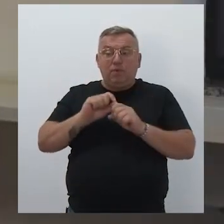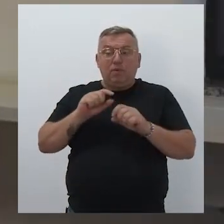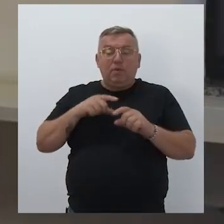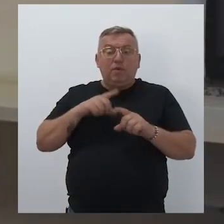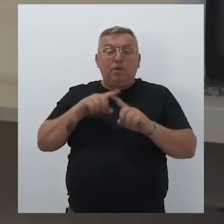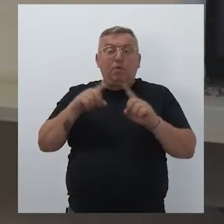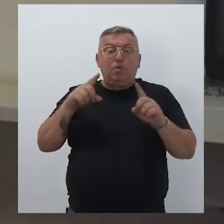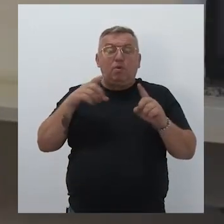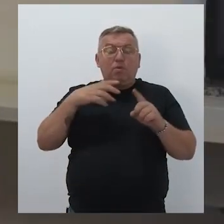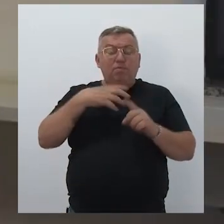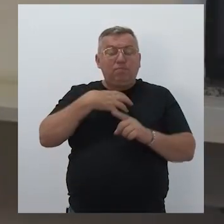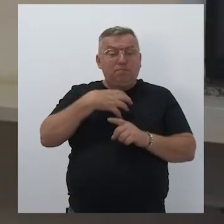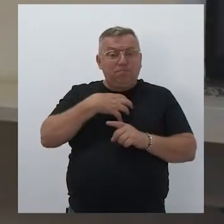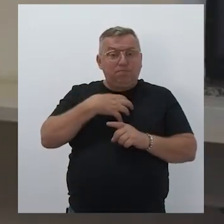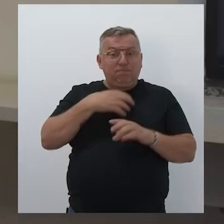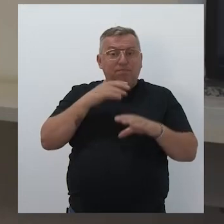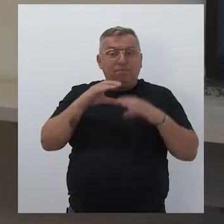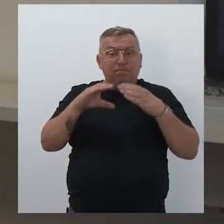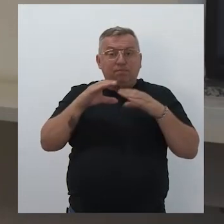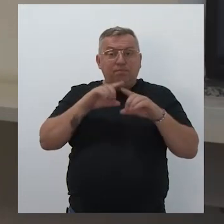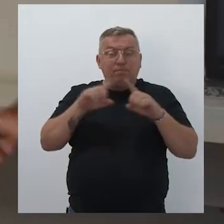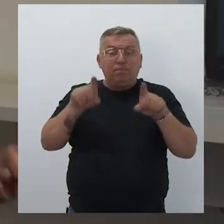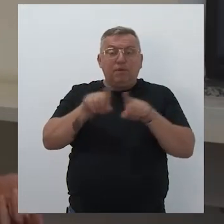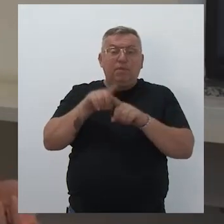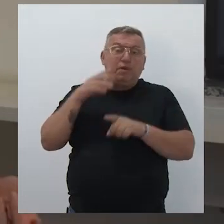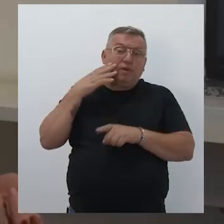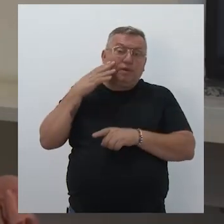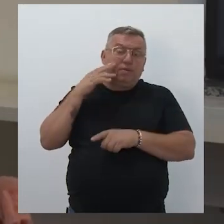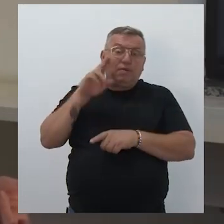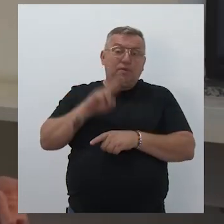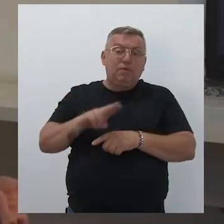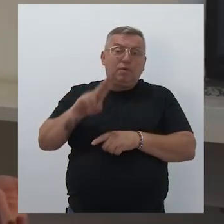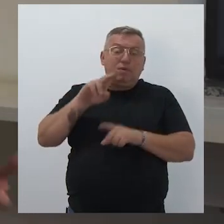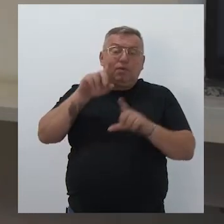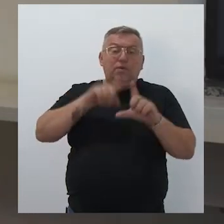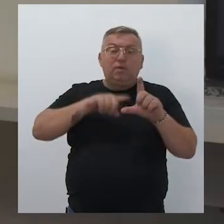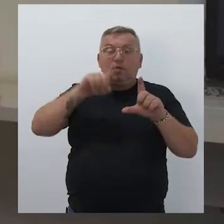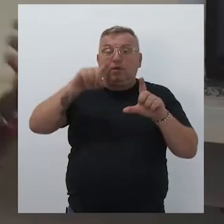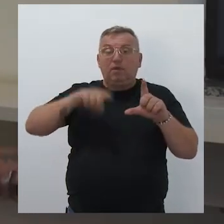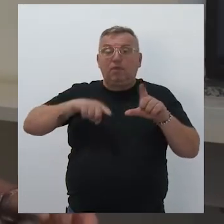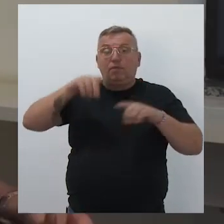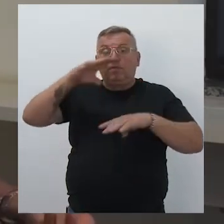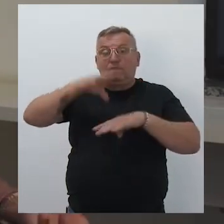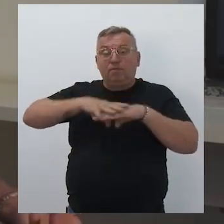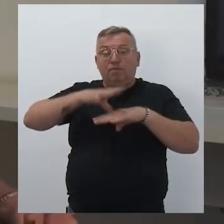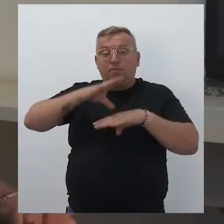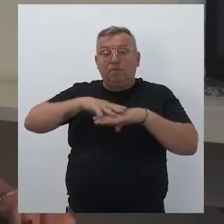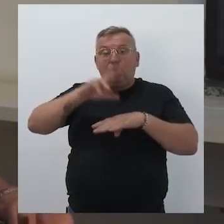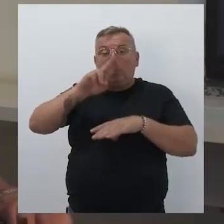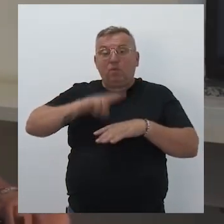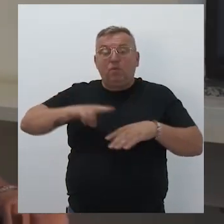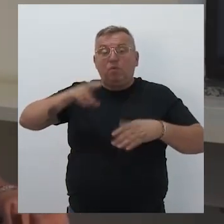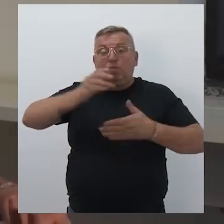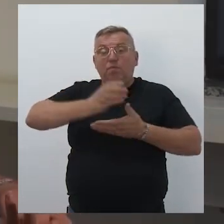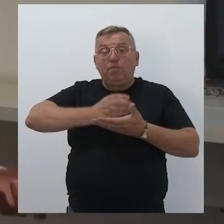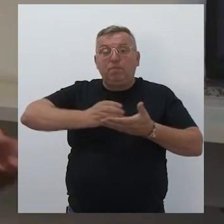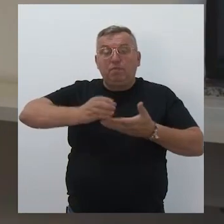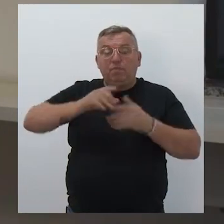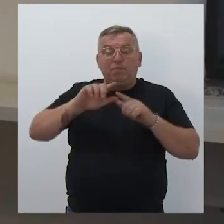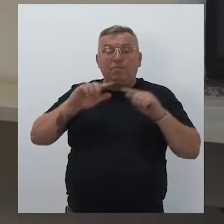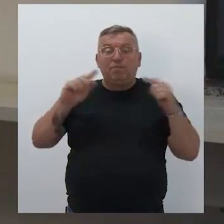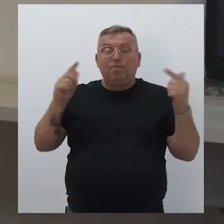capacidade de comunicação, às vezes, também é saber usar um gráfico matemático, usar um mapa que a gente aprende em